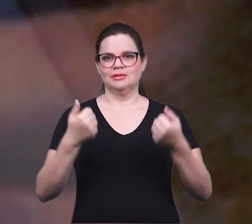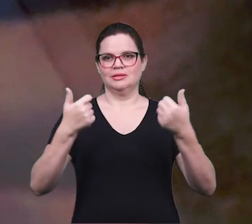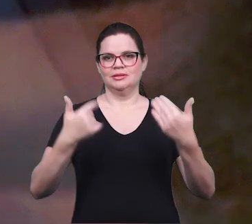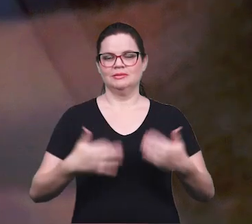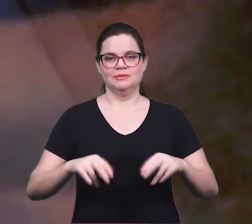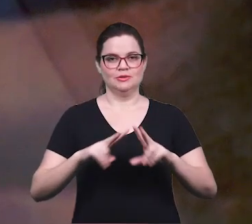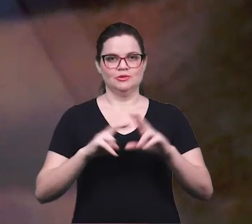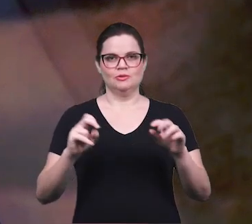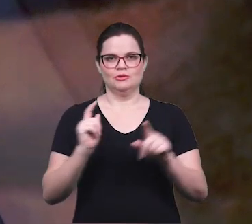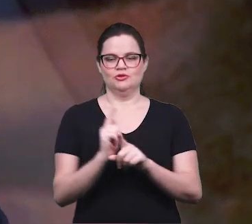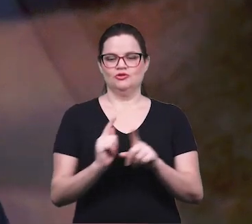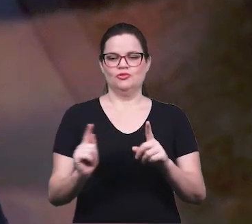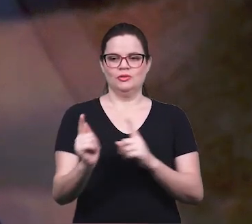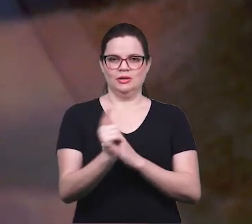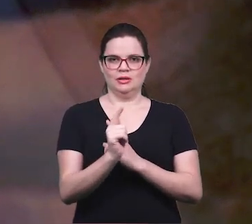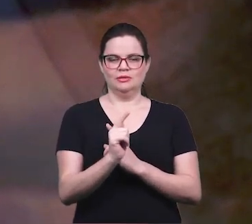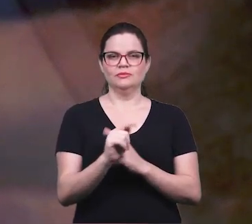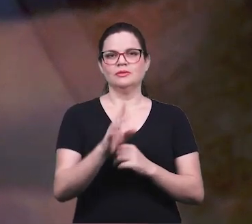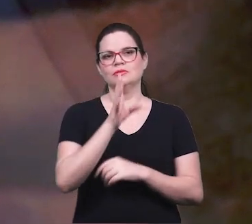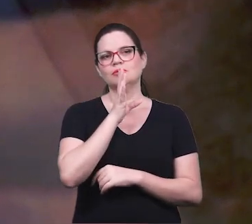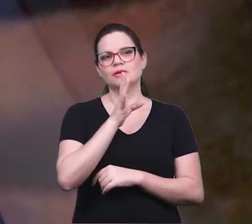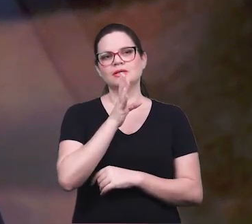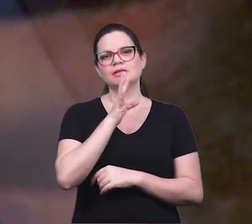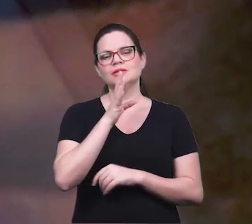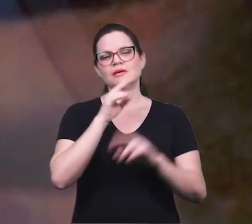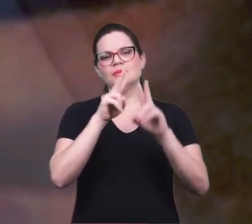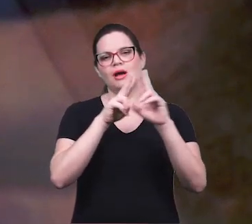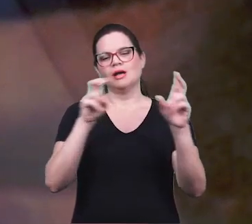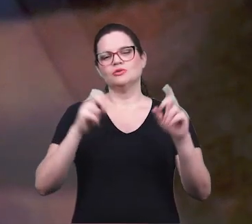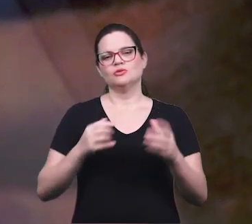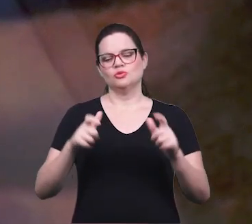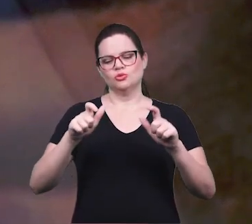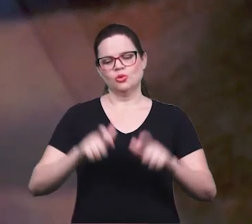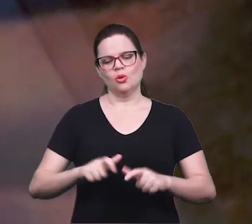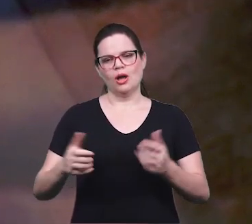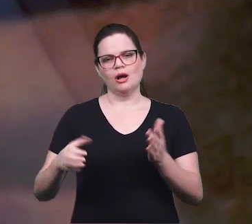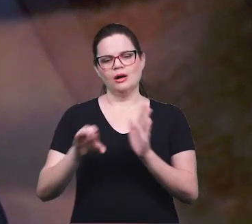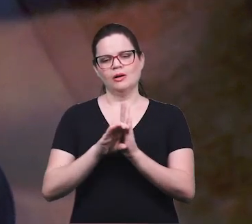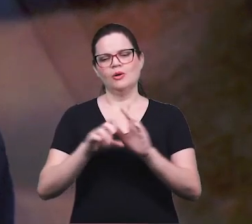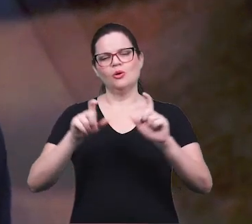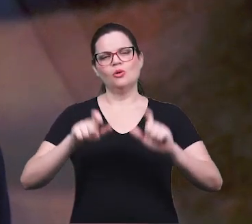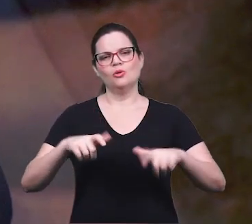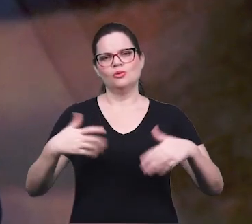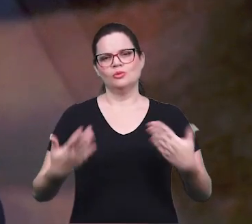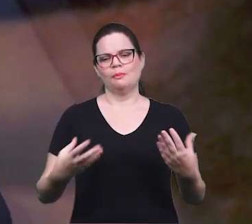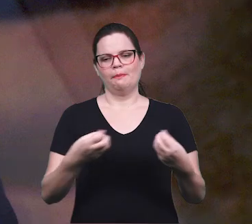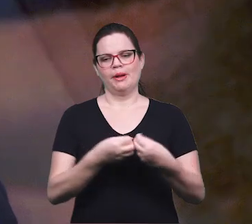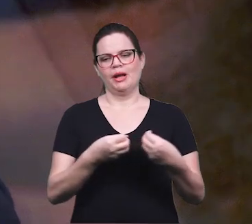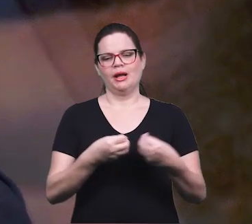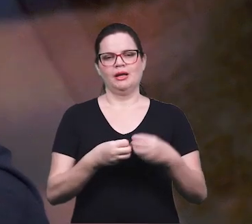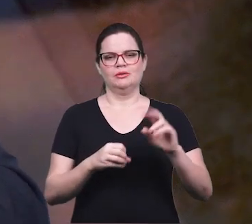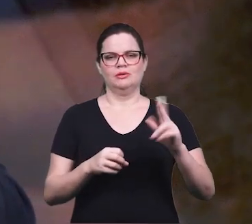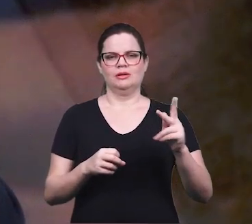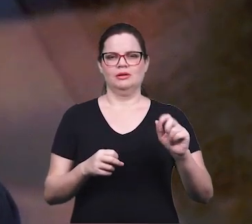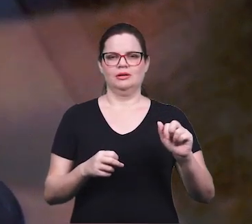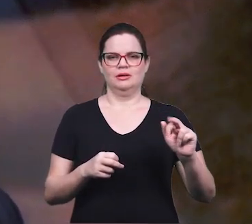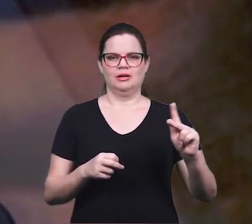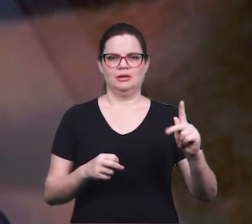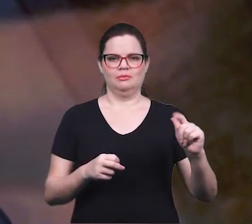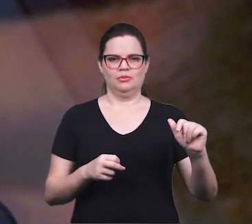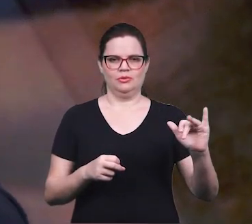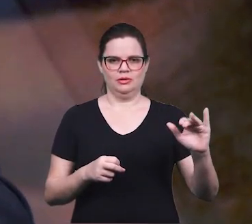a geografia, conhecemos Colossos, onde é que fica, perto de Herápolis, perto